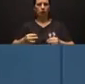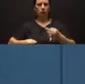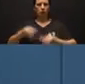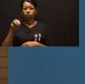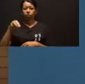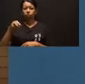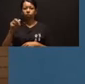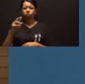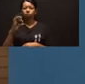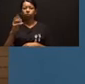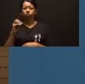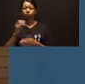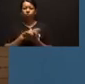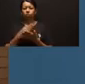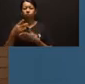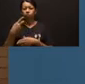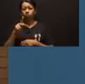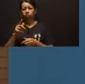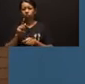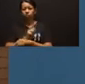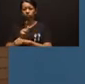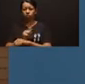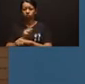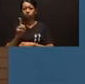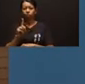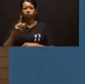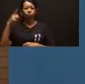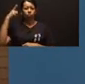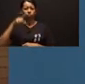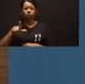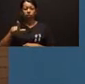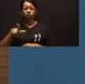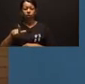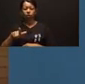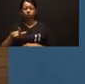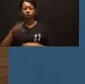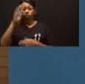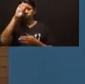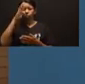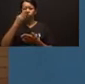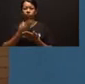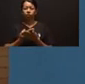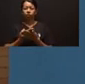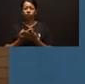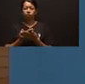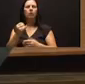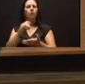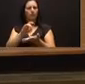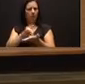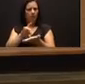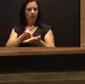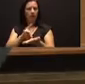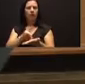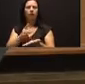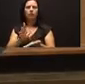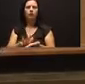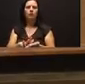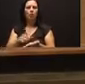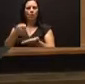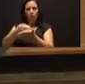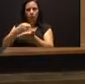No final da sessão, o vereador Severino Tarcísio da Silva Doda falou sobre a saúde e aposentados de Cubatão. Nós temos